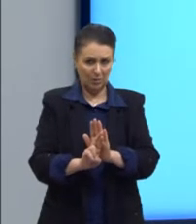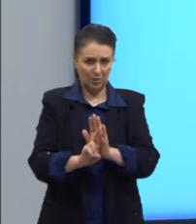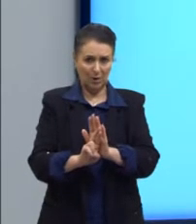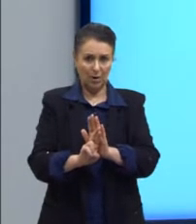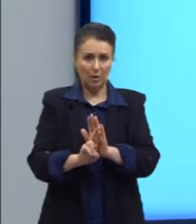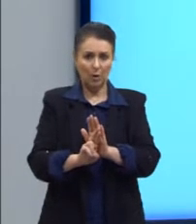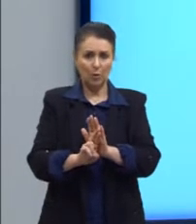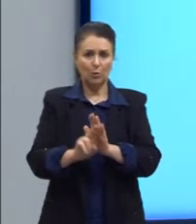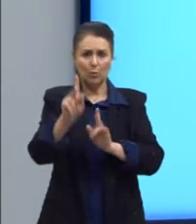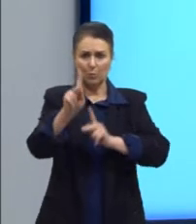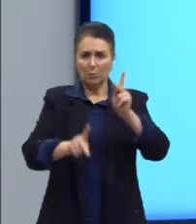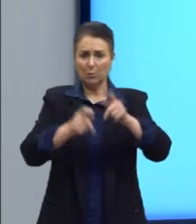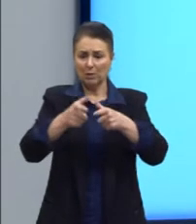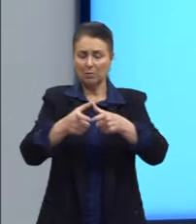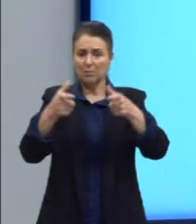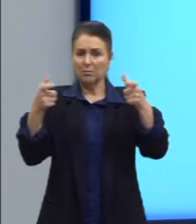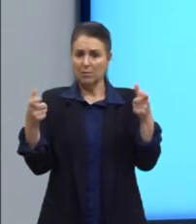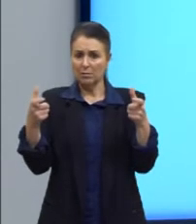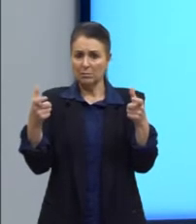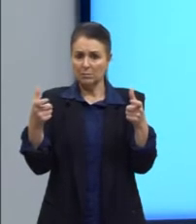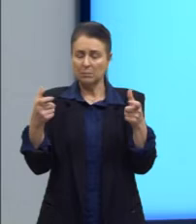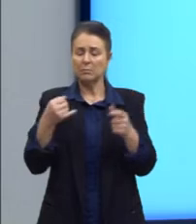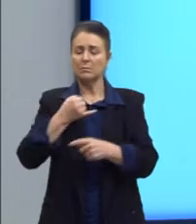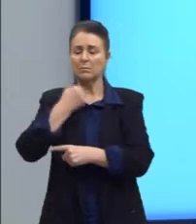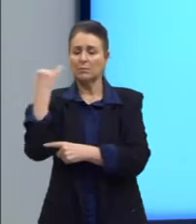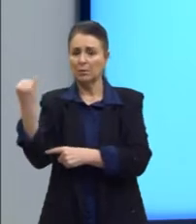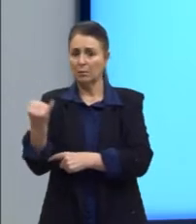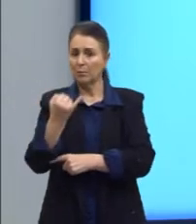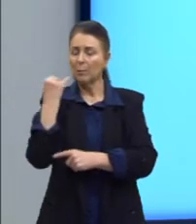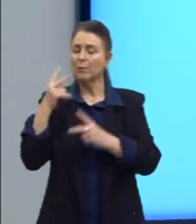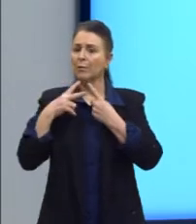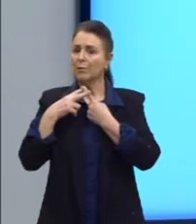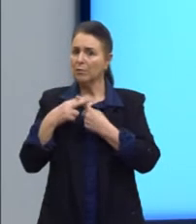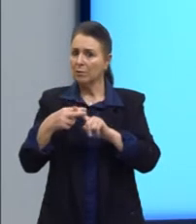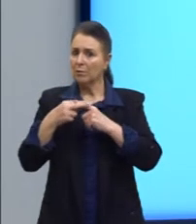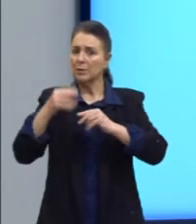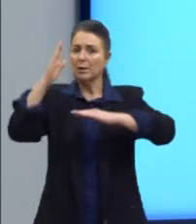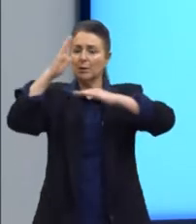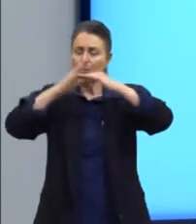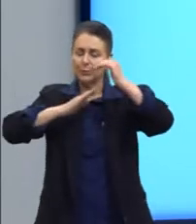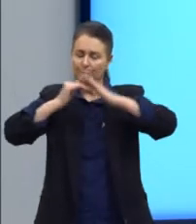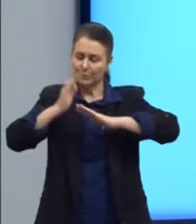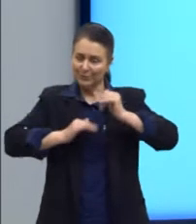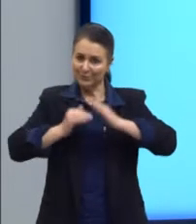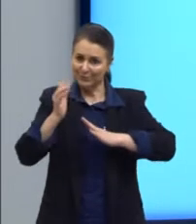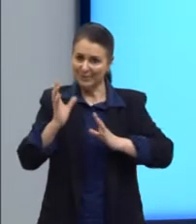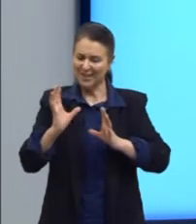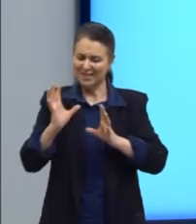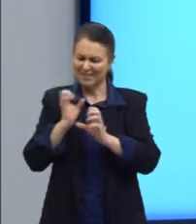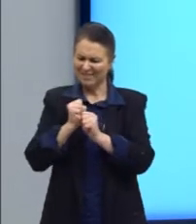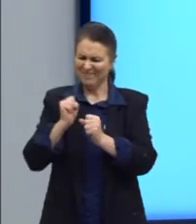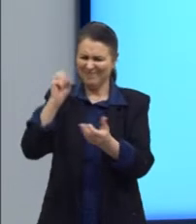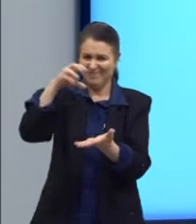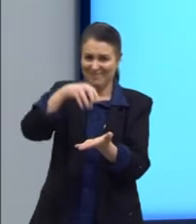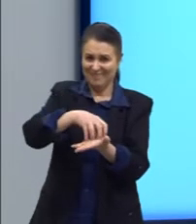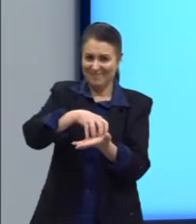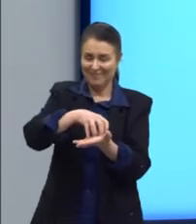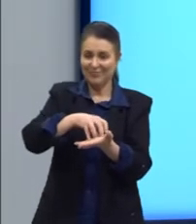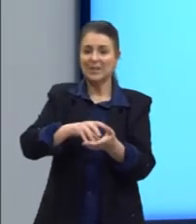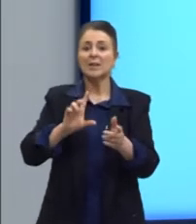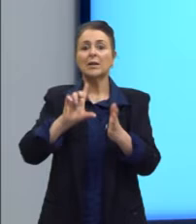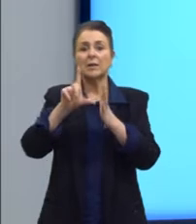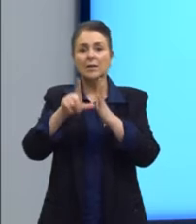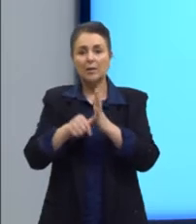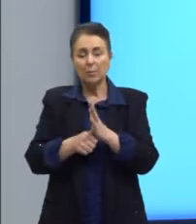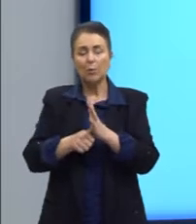parte da população, é uma importante ferramenta na desconstrução das amarras coloniais e, posteriormente, em